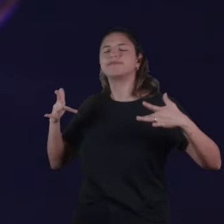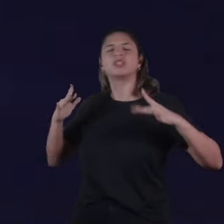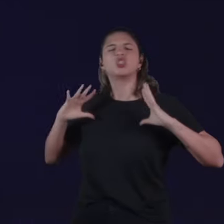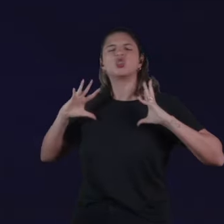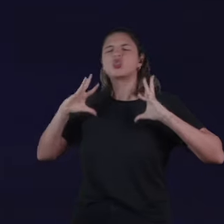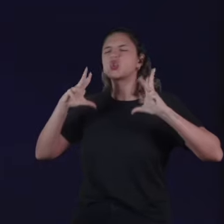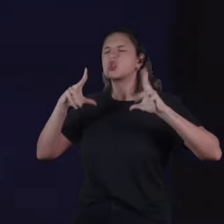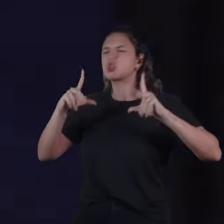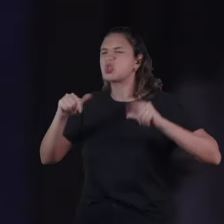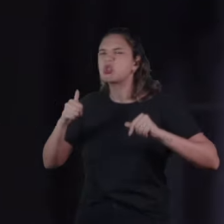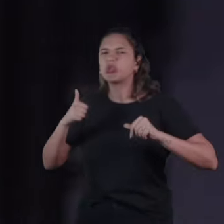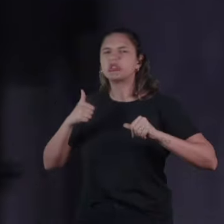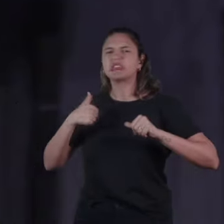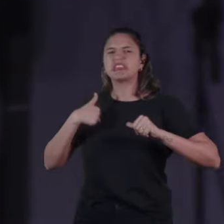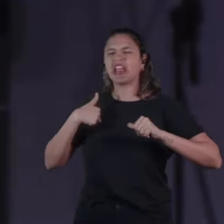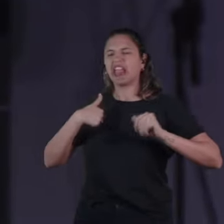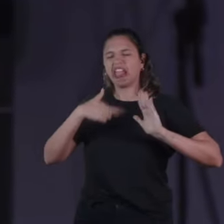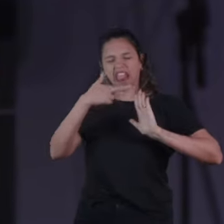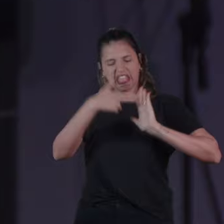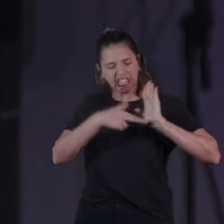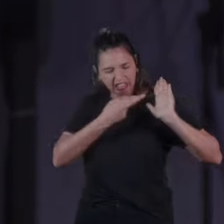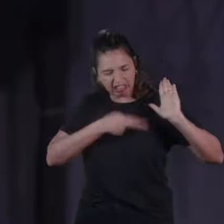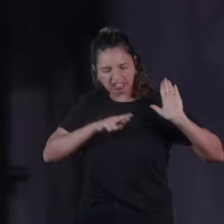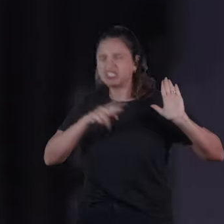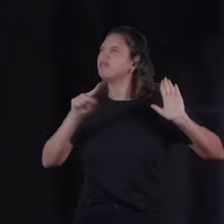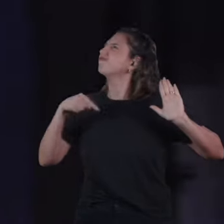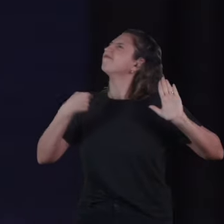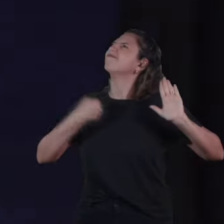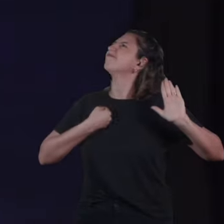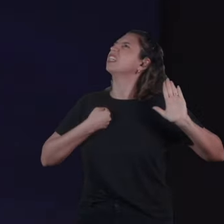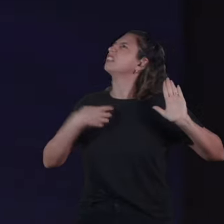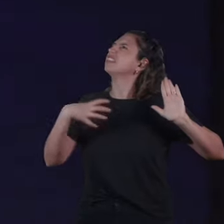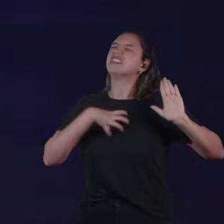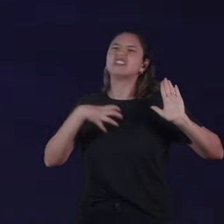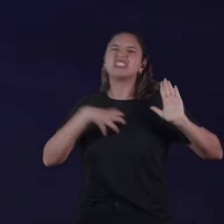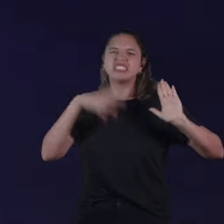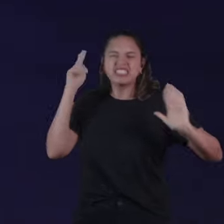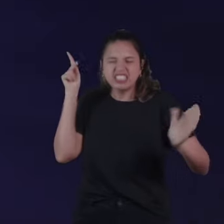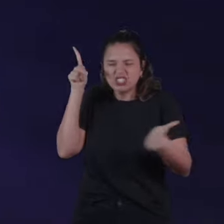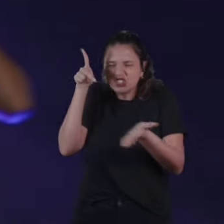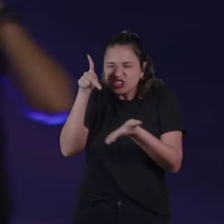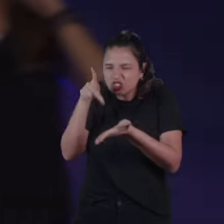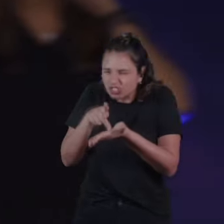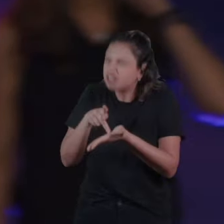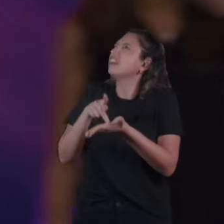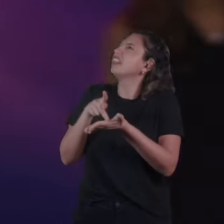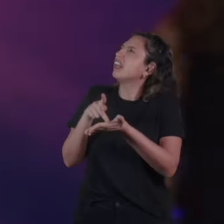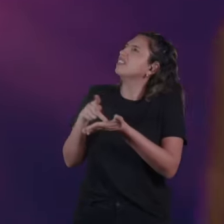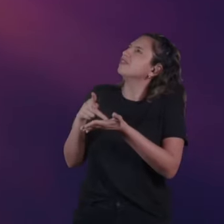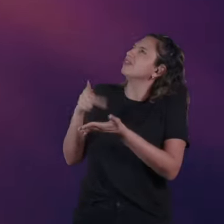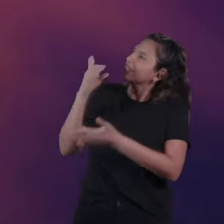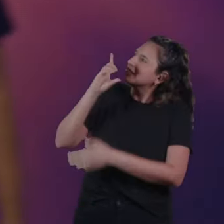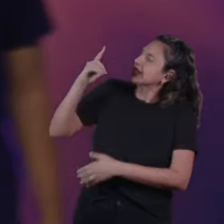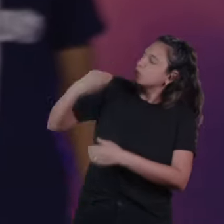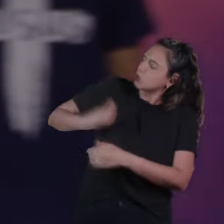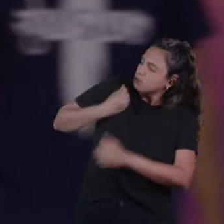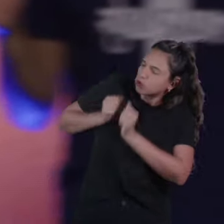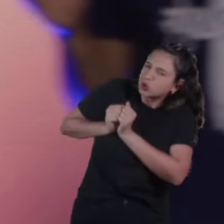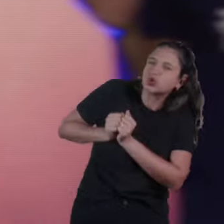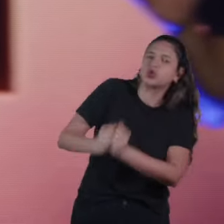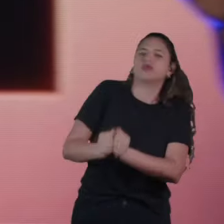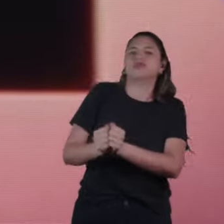todo espírito de religiosidade que faz com que a gente não sinta a tua presença fora do momento de culto. Todo espírito